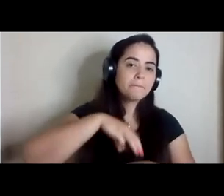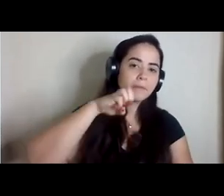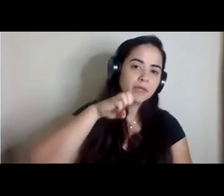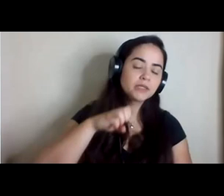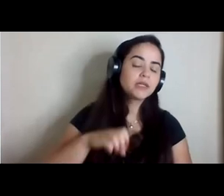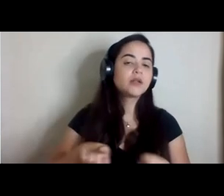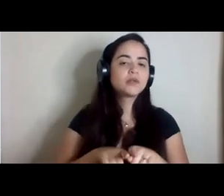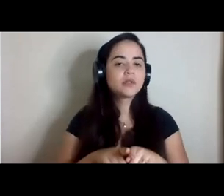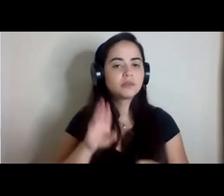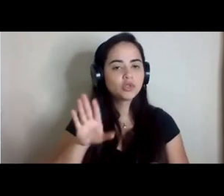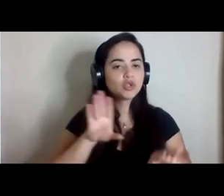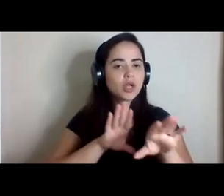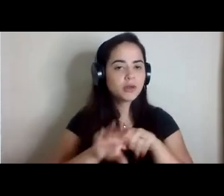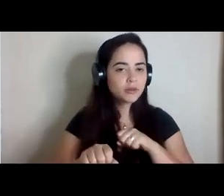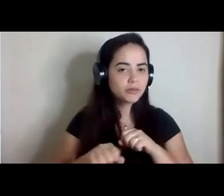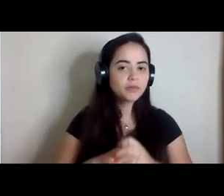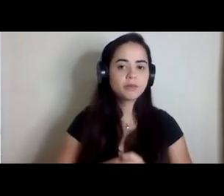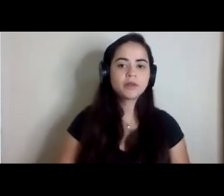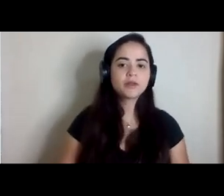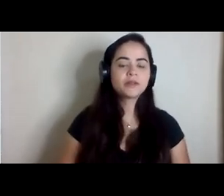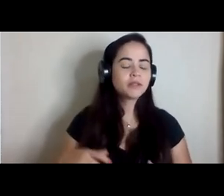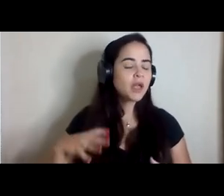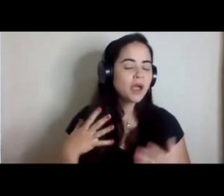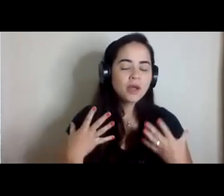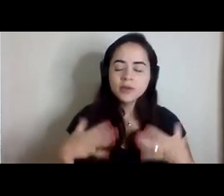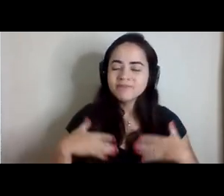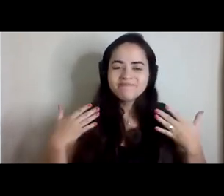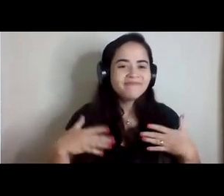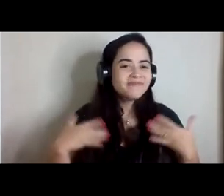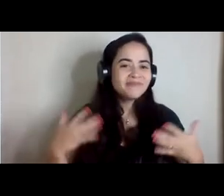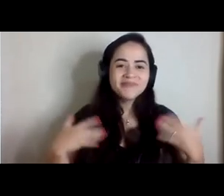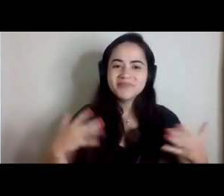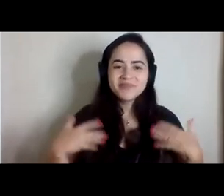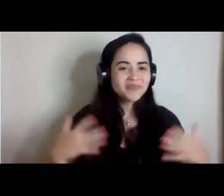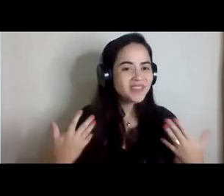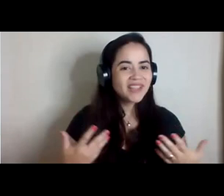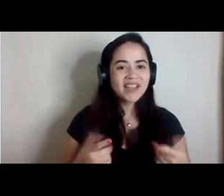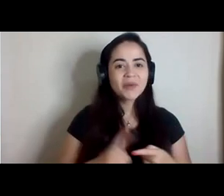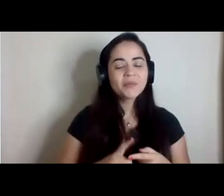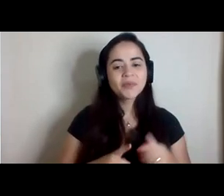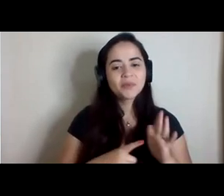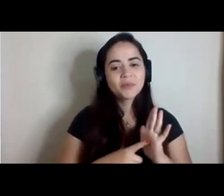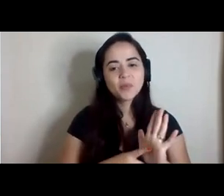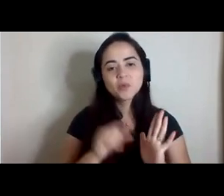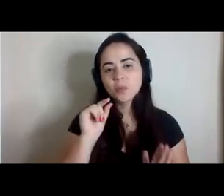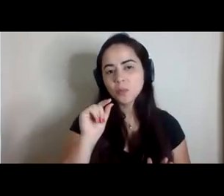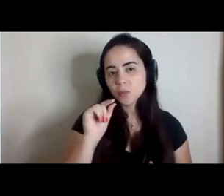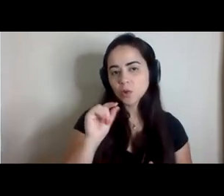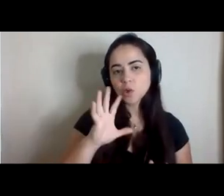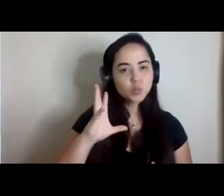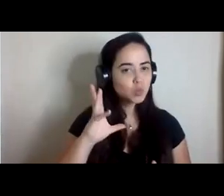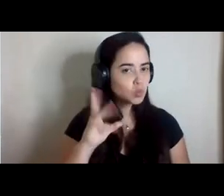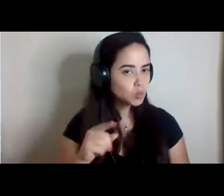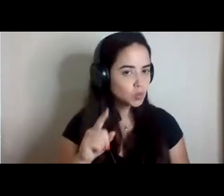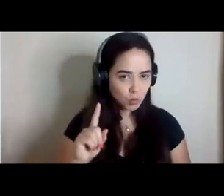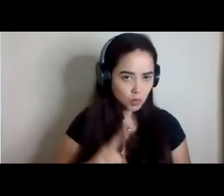egressos, o que muito nos alegra, na verdade, né? Mostrando um pouquinho, porque não é a totalidade dos